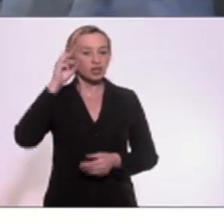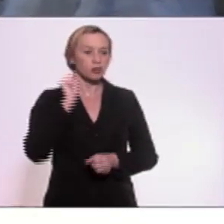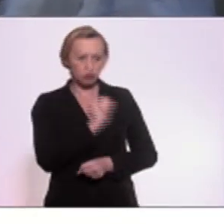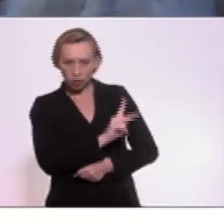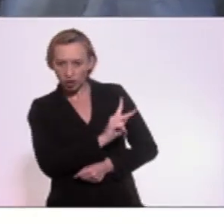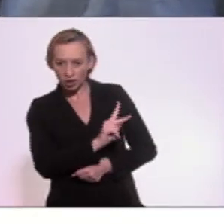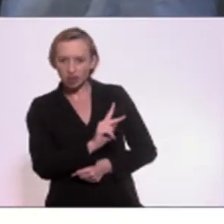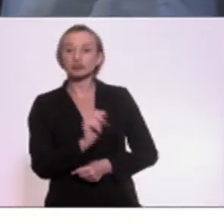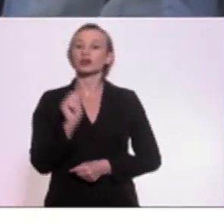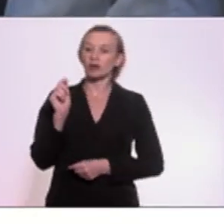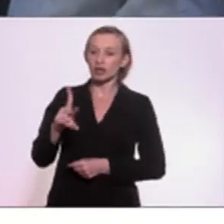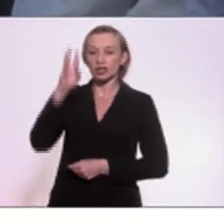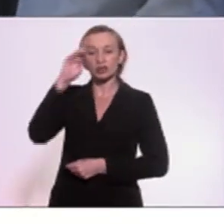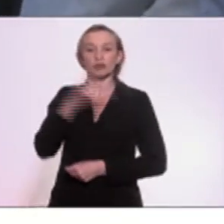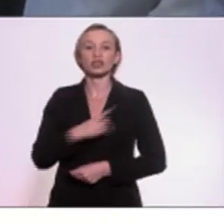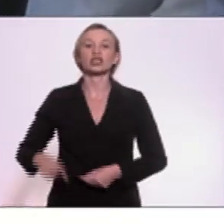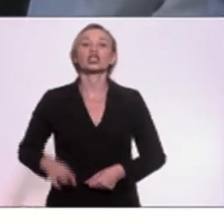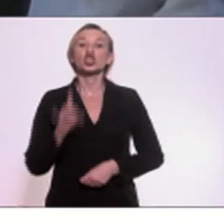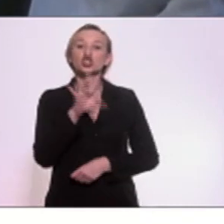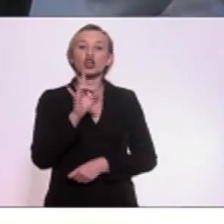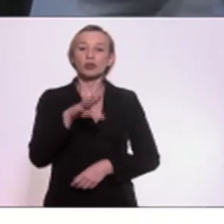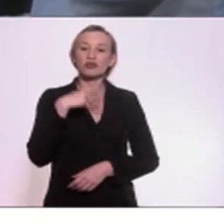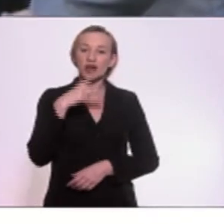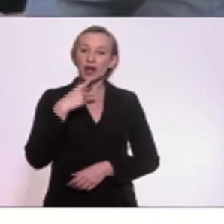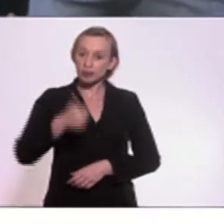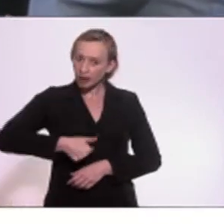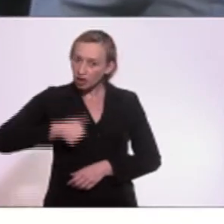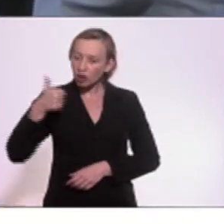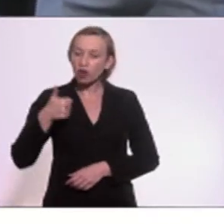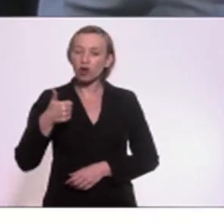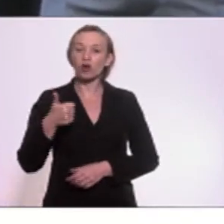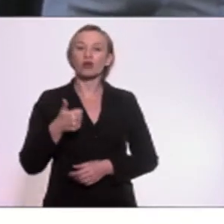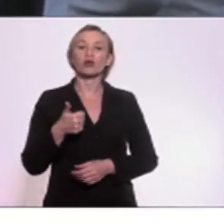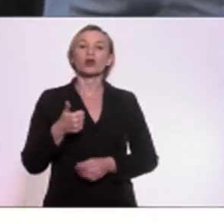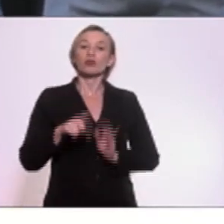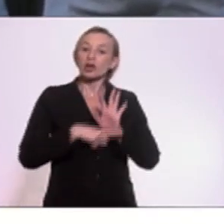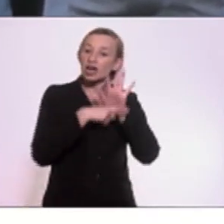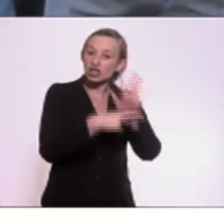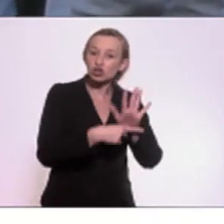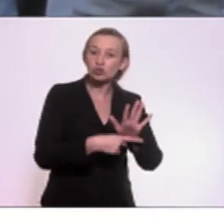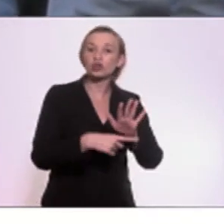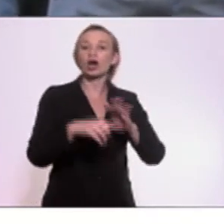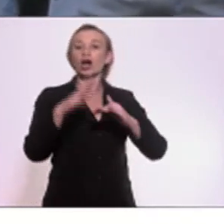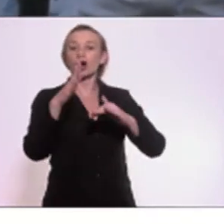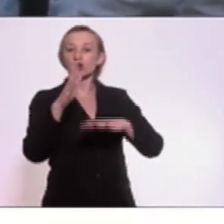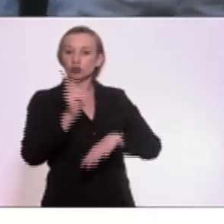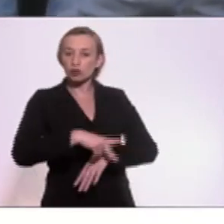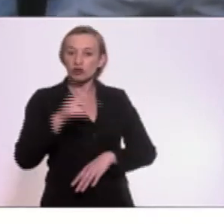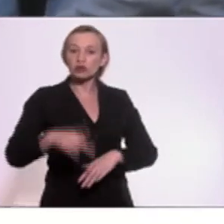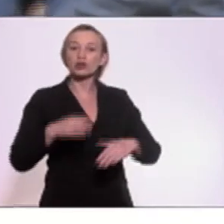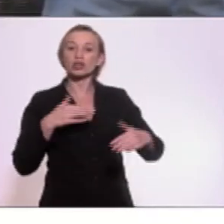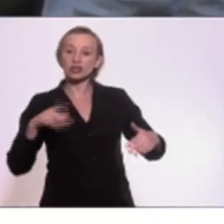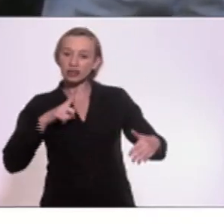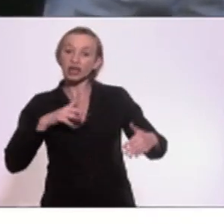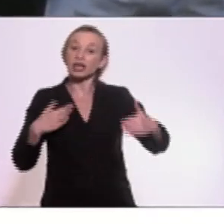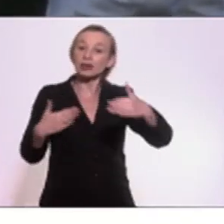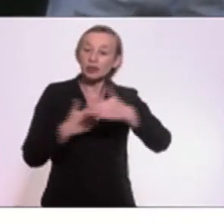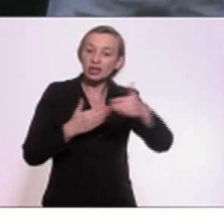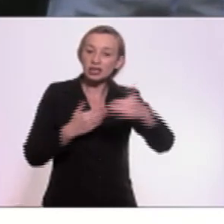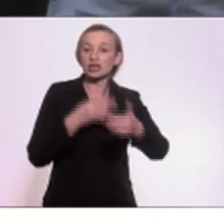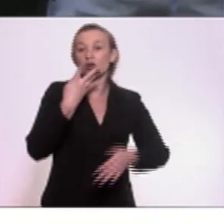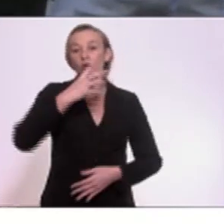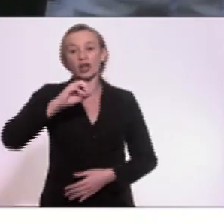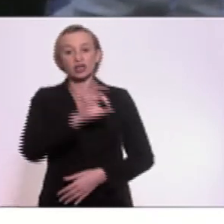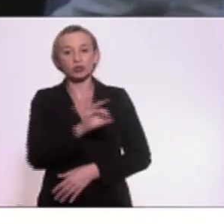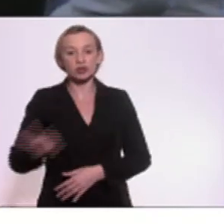presidente. Então, é só para ficar claro, porque esse benefício aos professores tem a limitação da gratuidade de